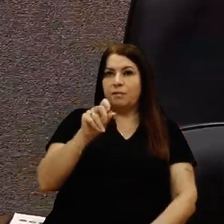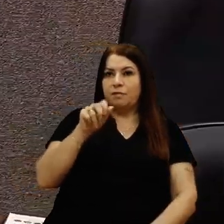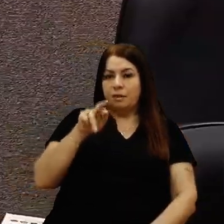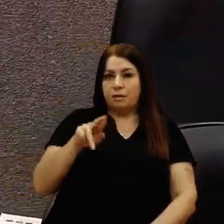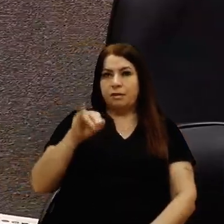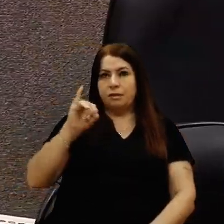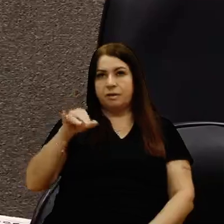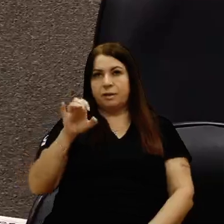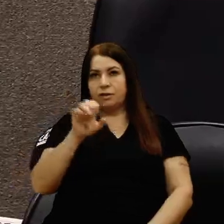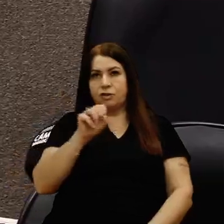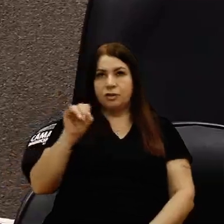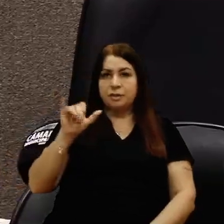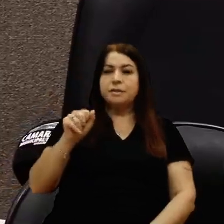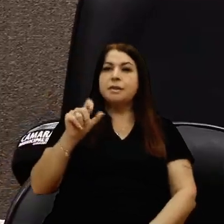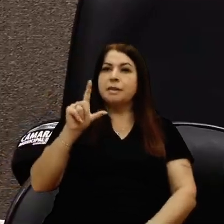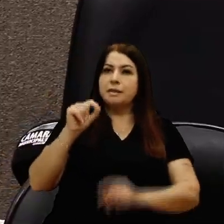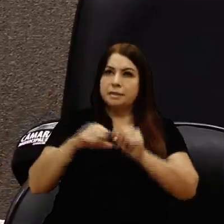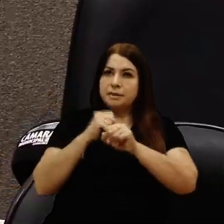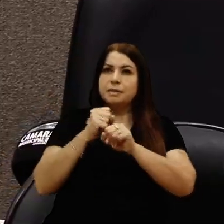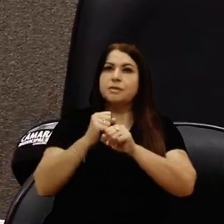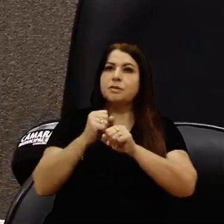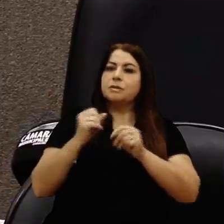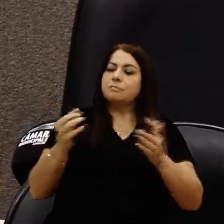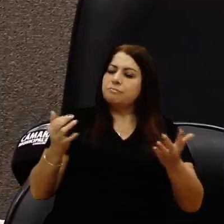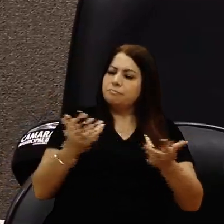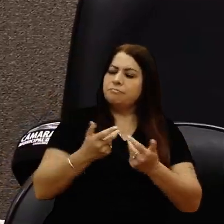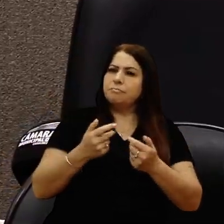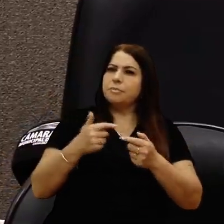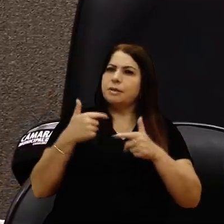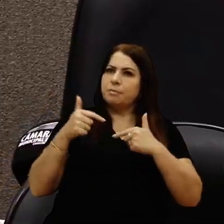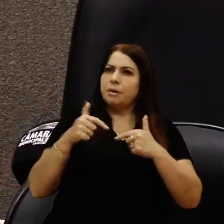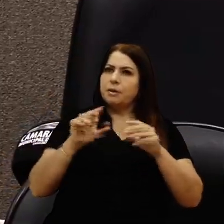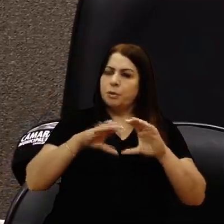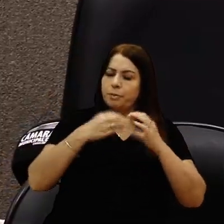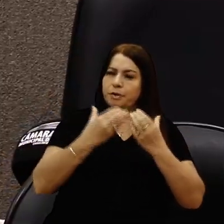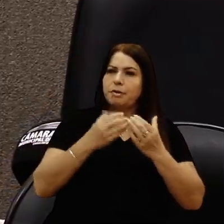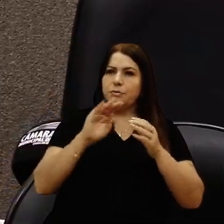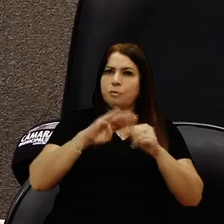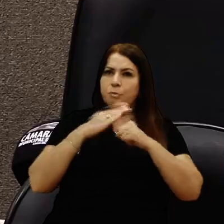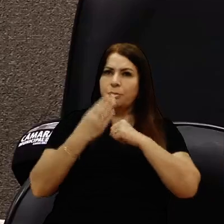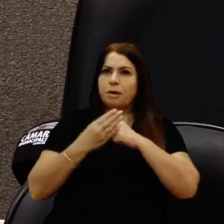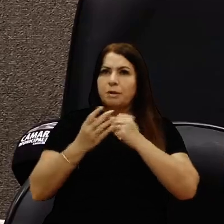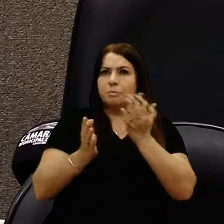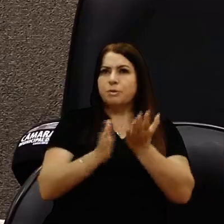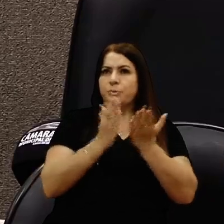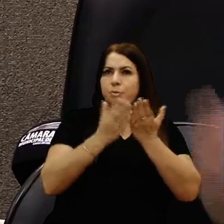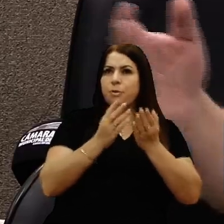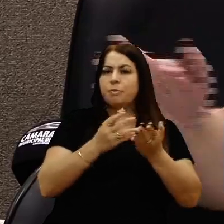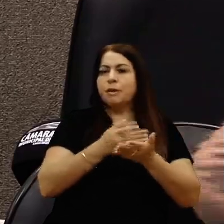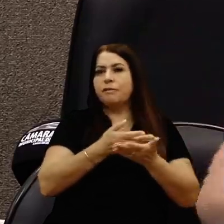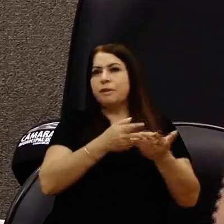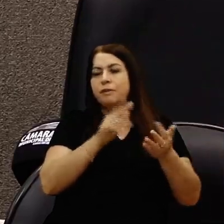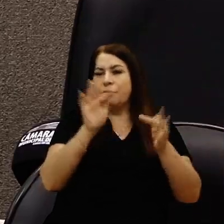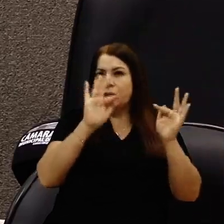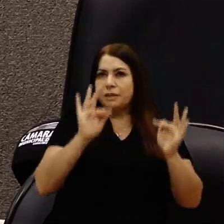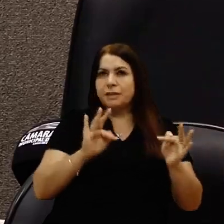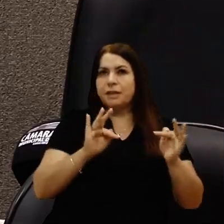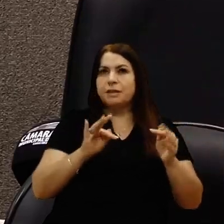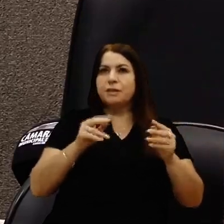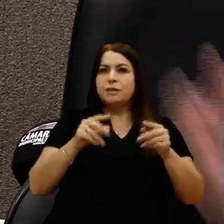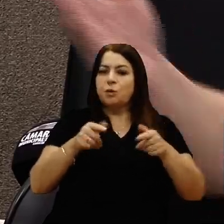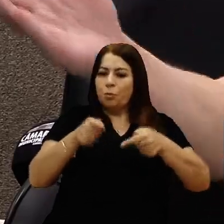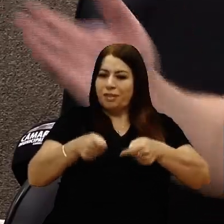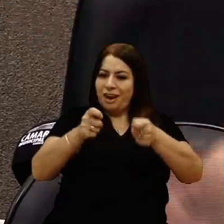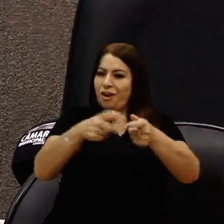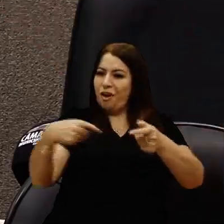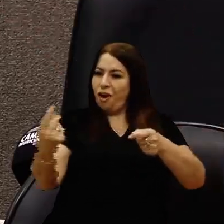Jéssica, que há 10 anos fazem um brilhante, incrível trabalho nas comunidades, nos bairros carentes, levando alegria com um trenó lindo, perfeito,